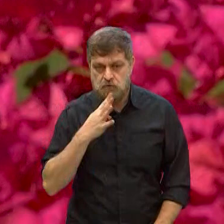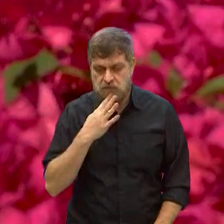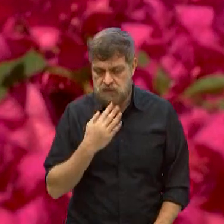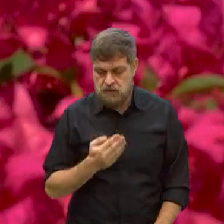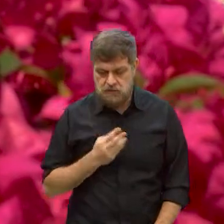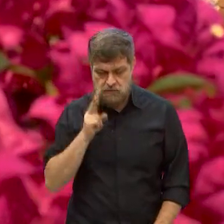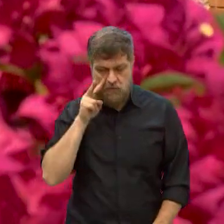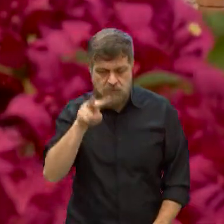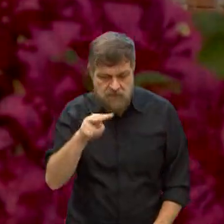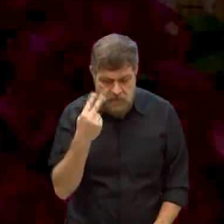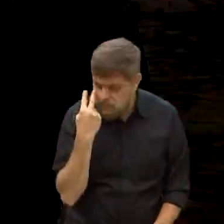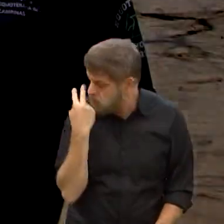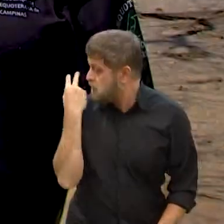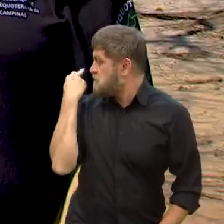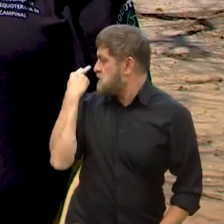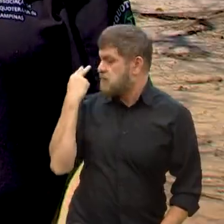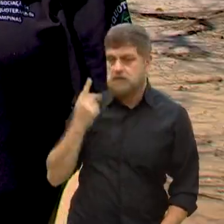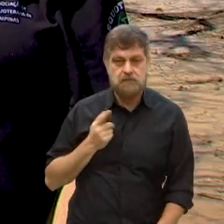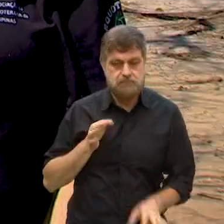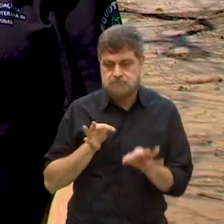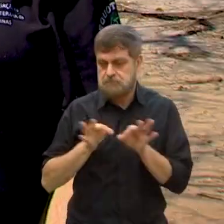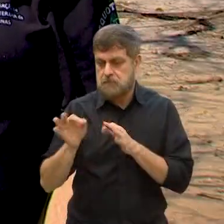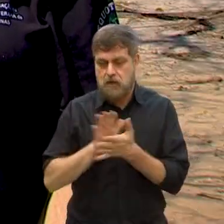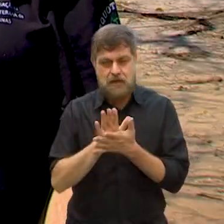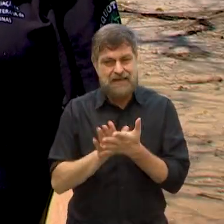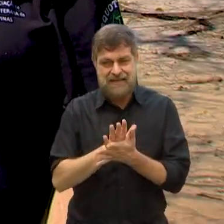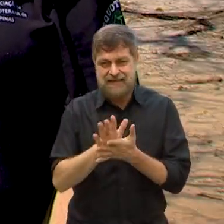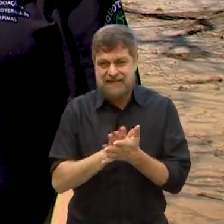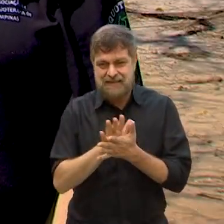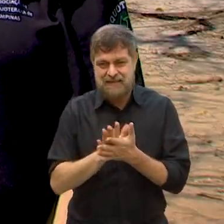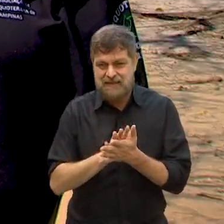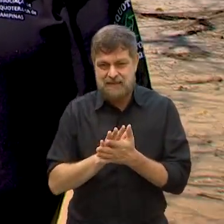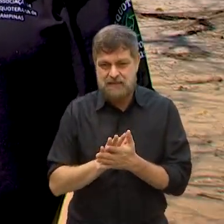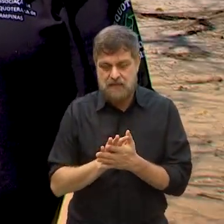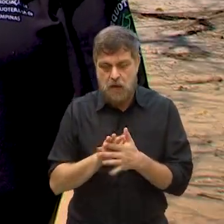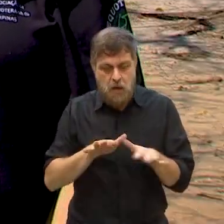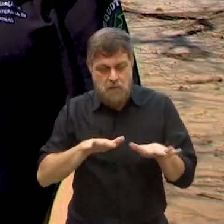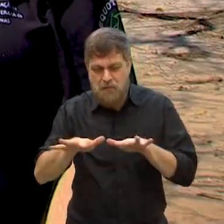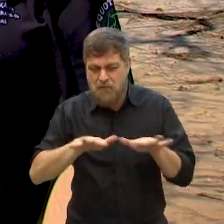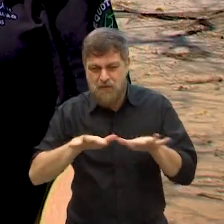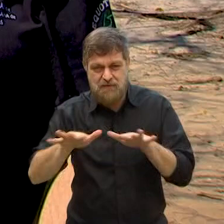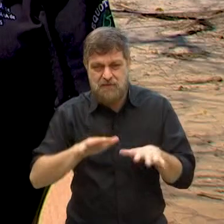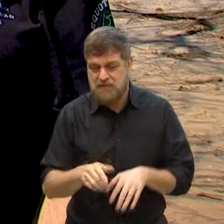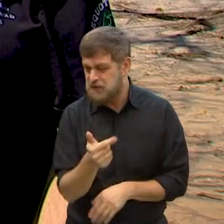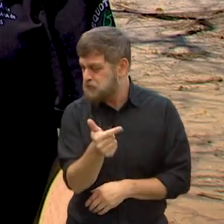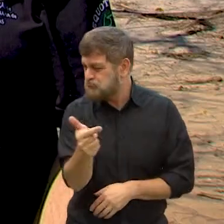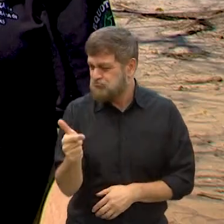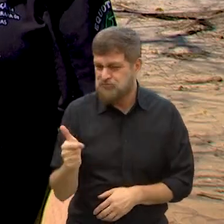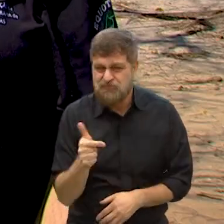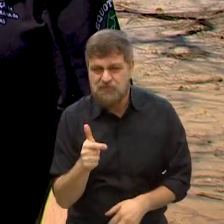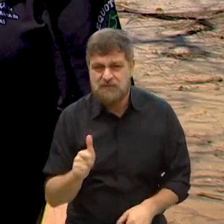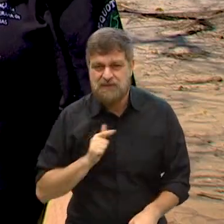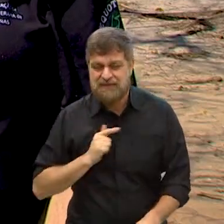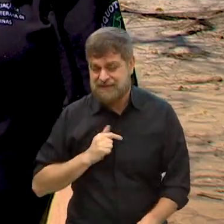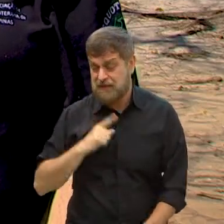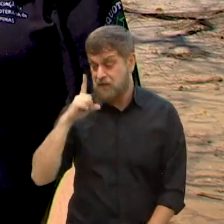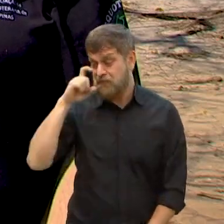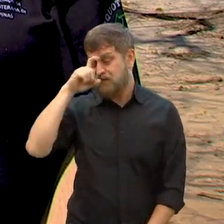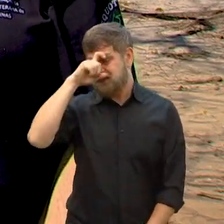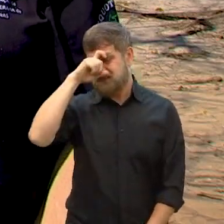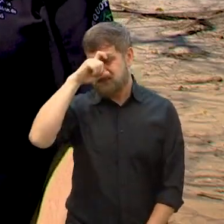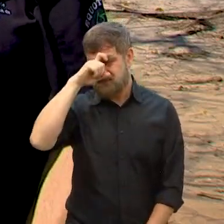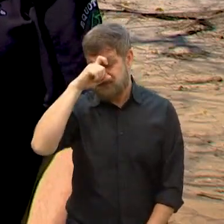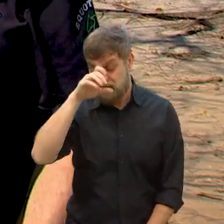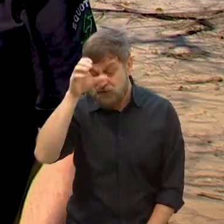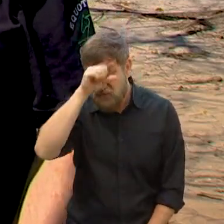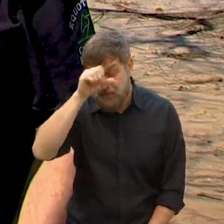não conhece direito frente e costa, ela não tem nem o preparo da coordenação motora grossa nem fina,